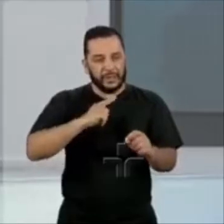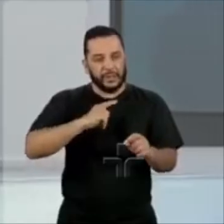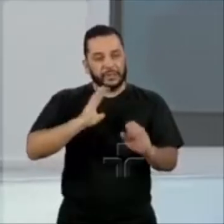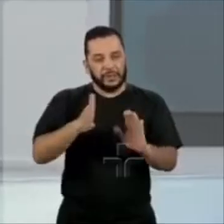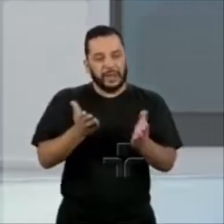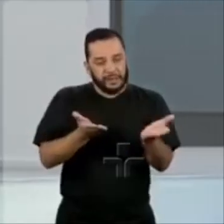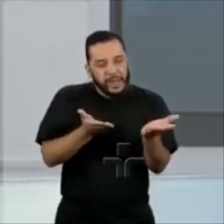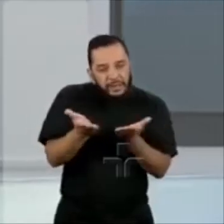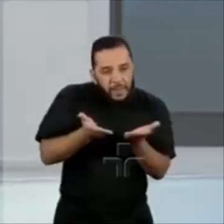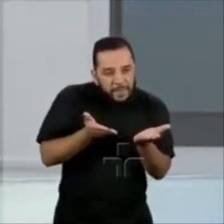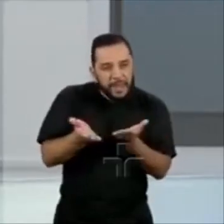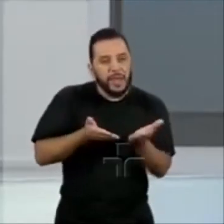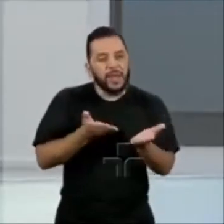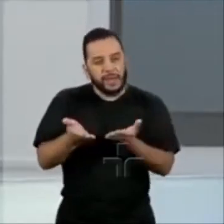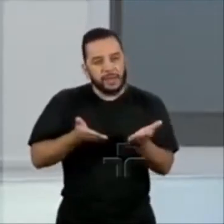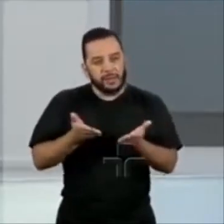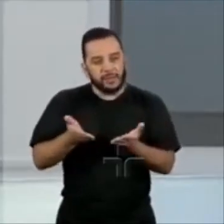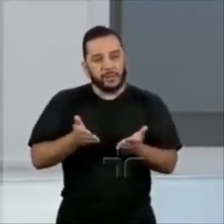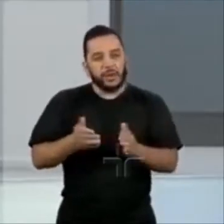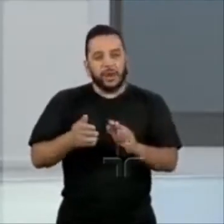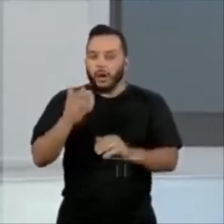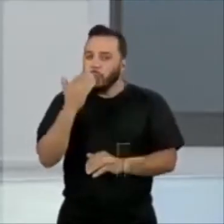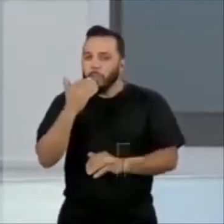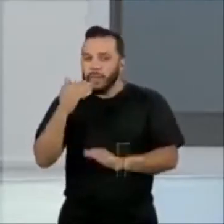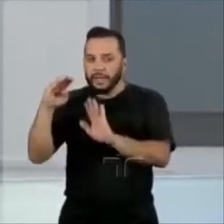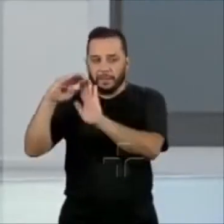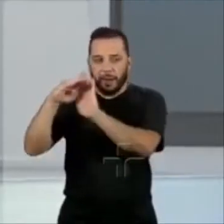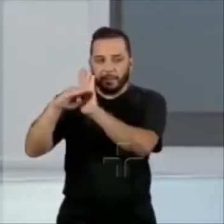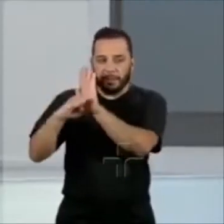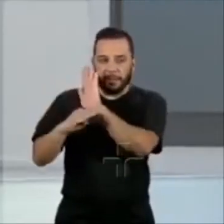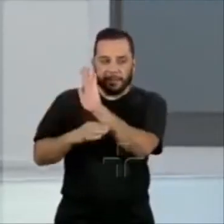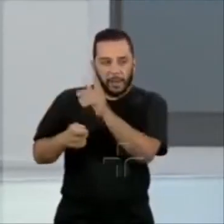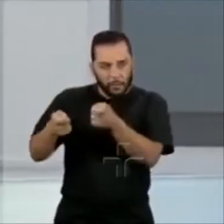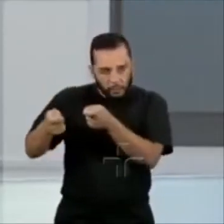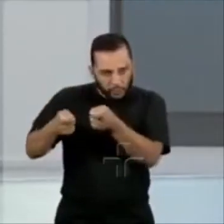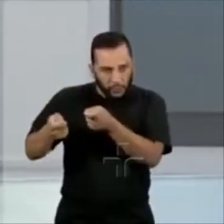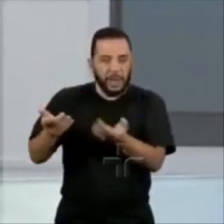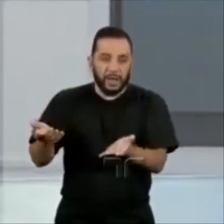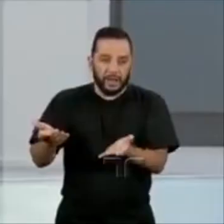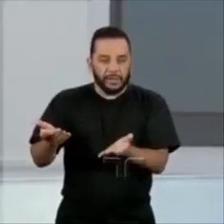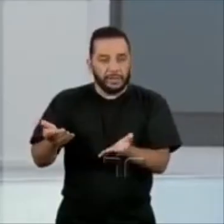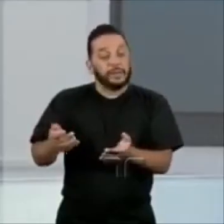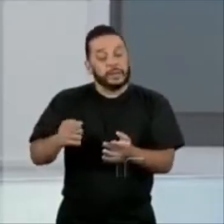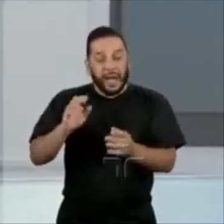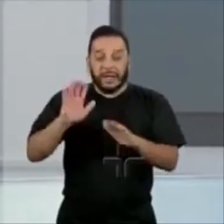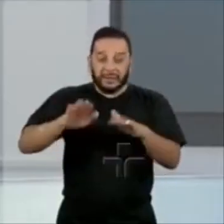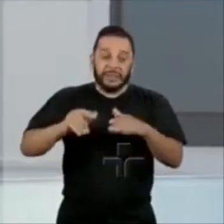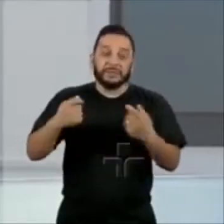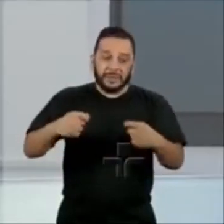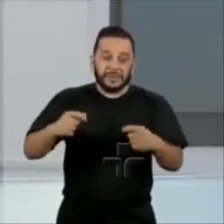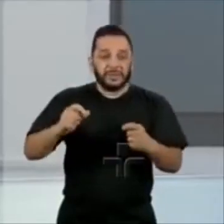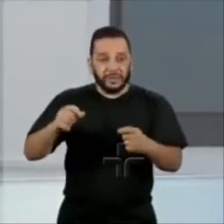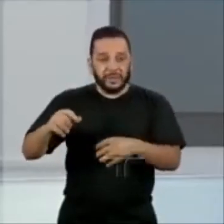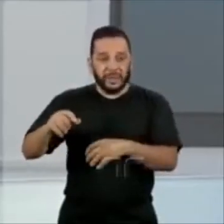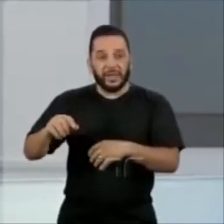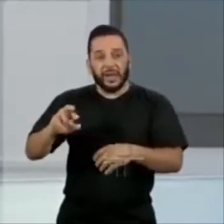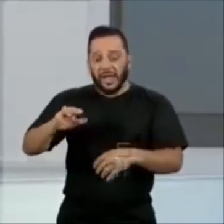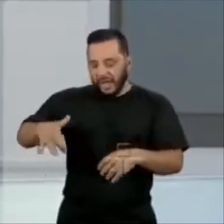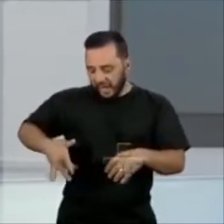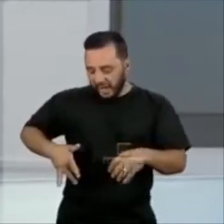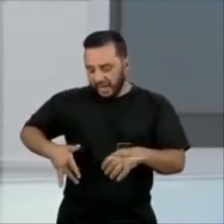restringir a sua alimentação e no final comprometida doença se vai ter transplante é de